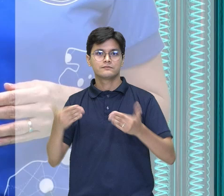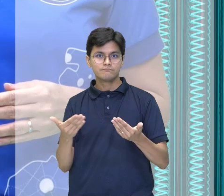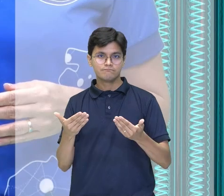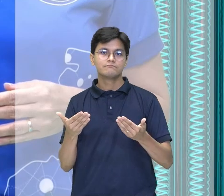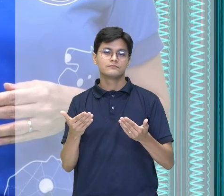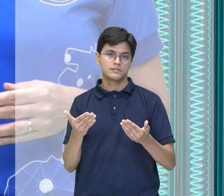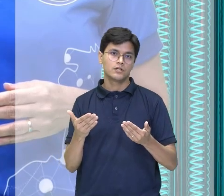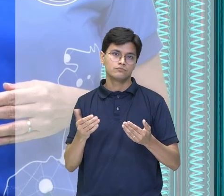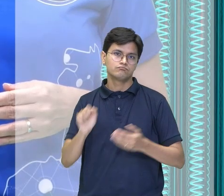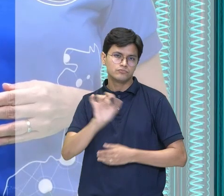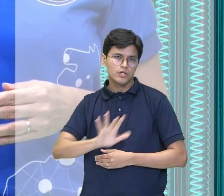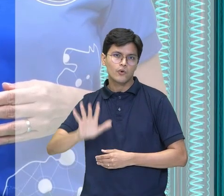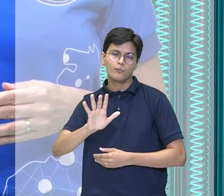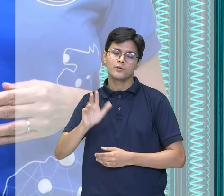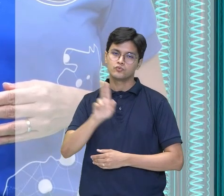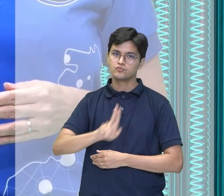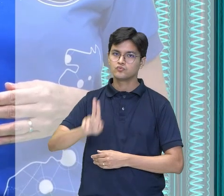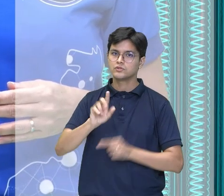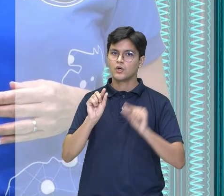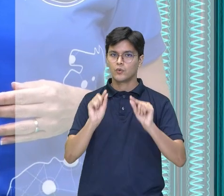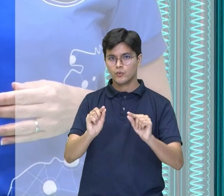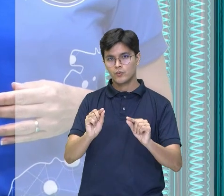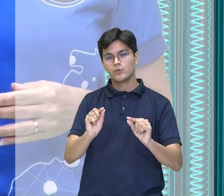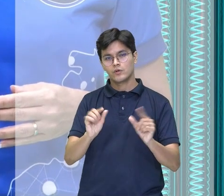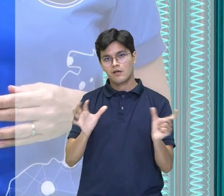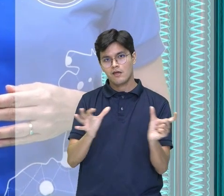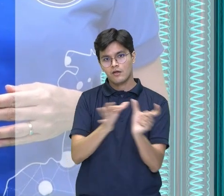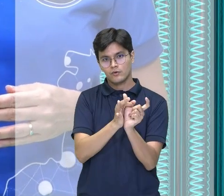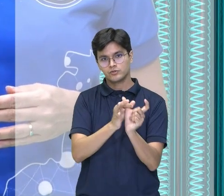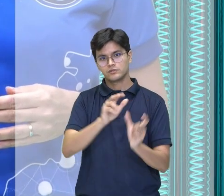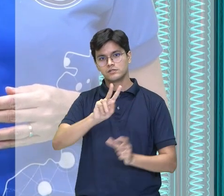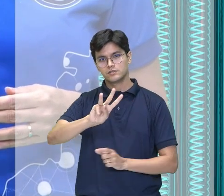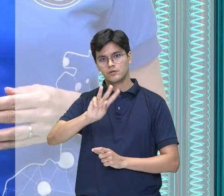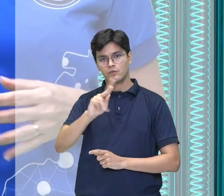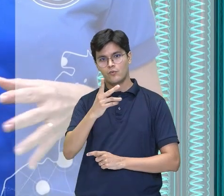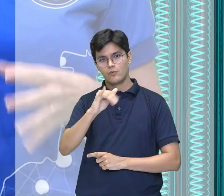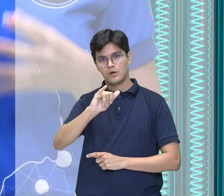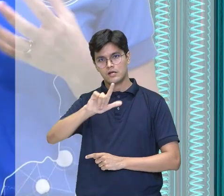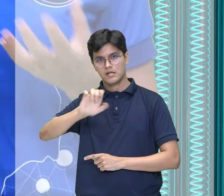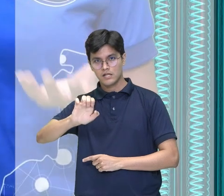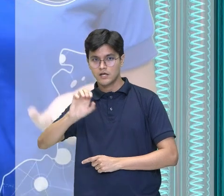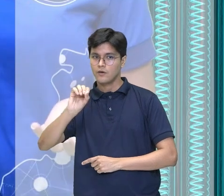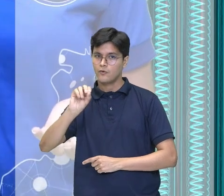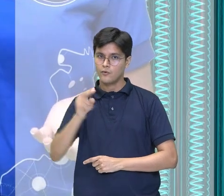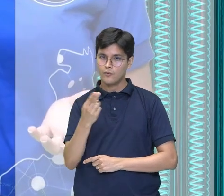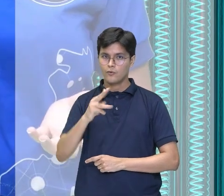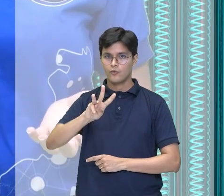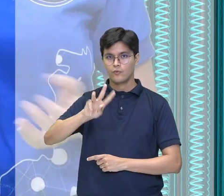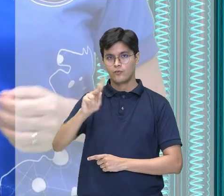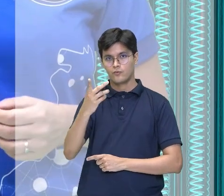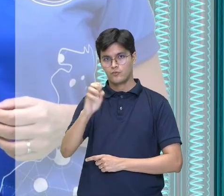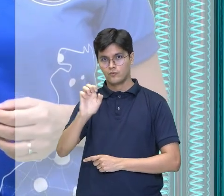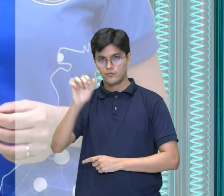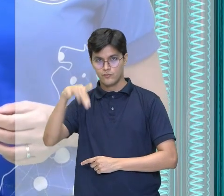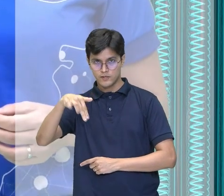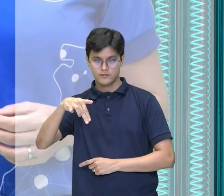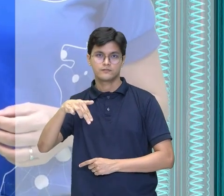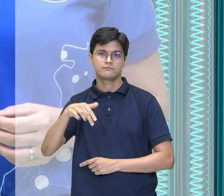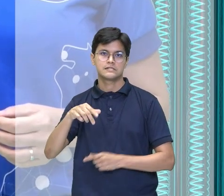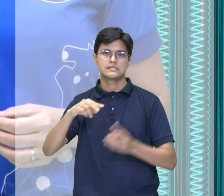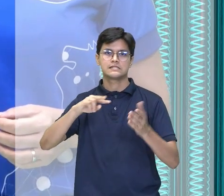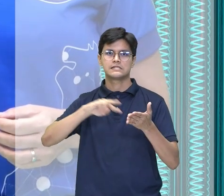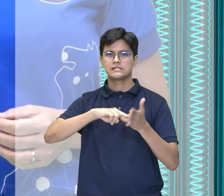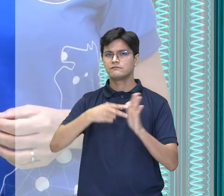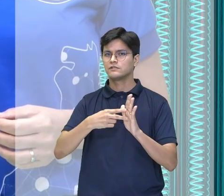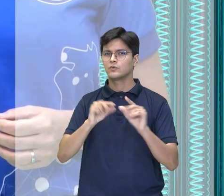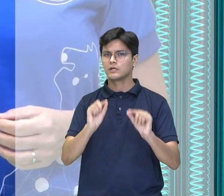casos, geralmente, nós usamos a conjunção while ou when, né, que significa enquanto.